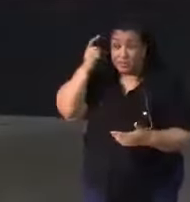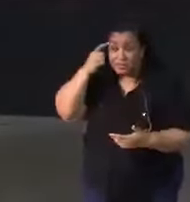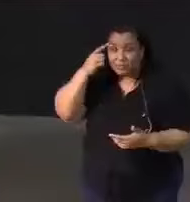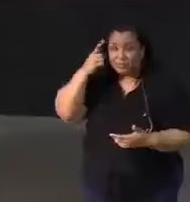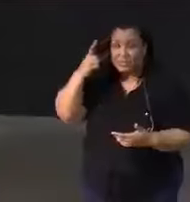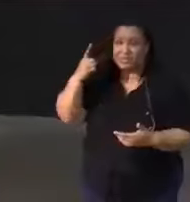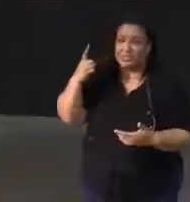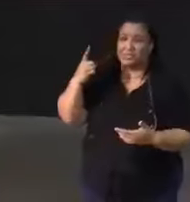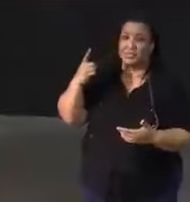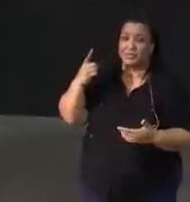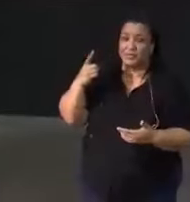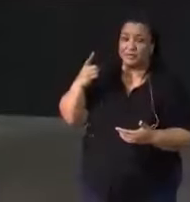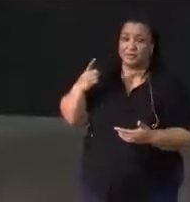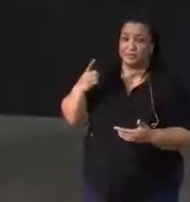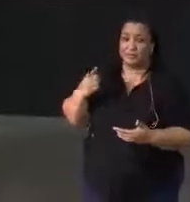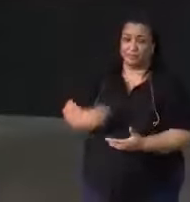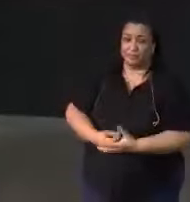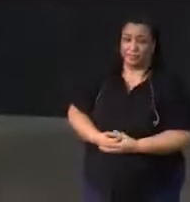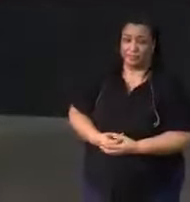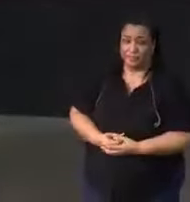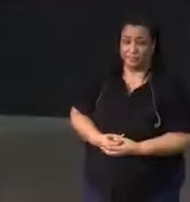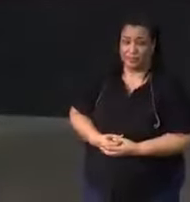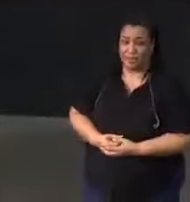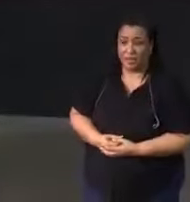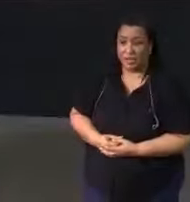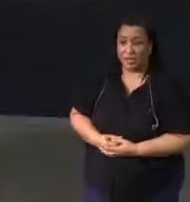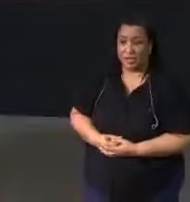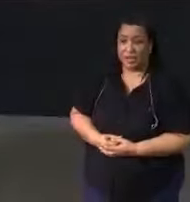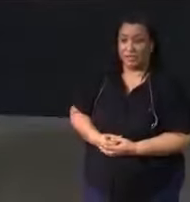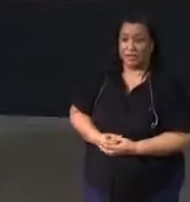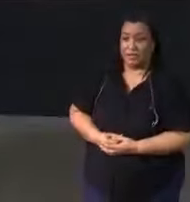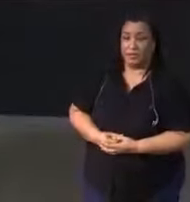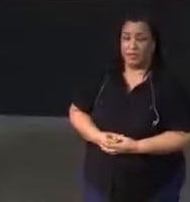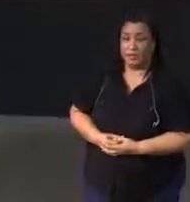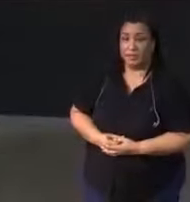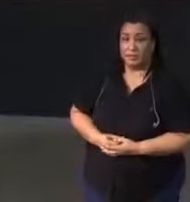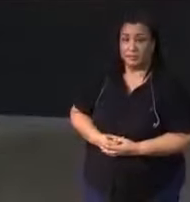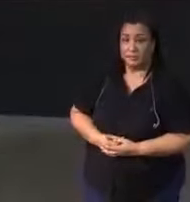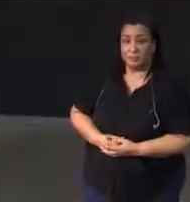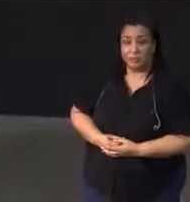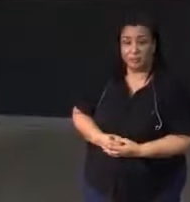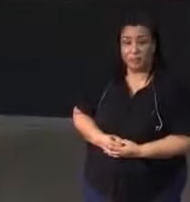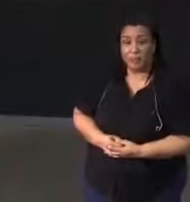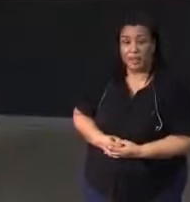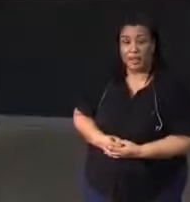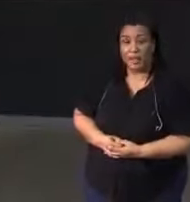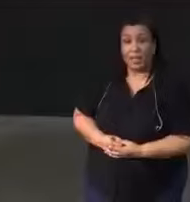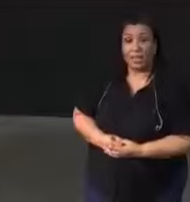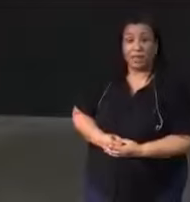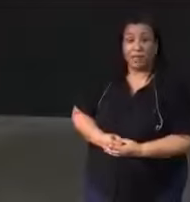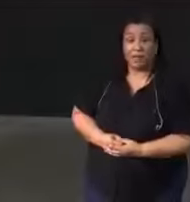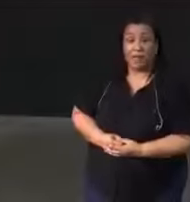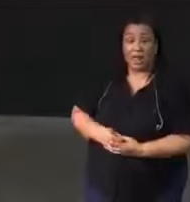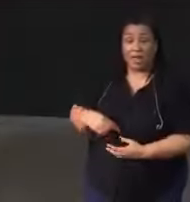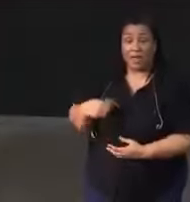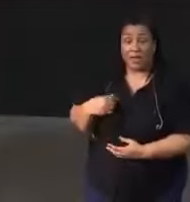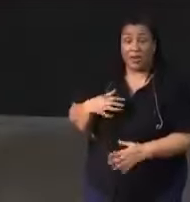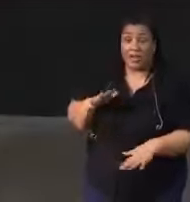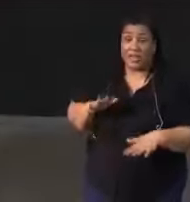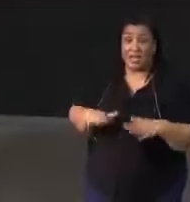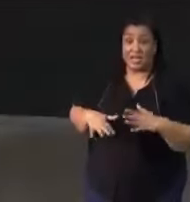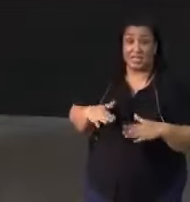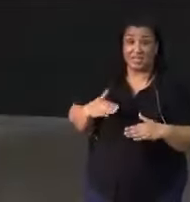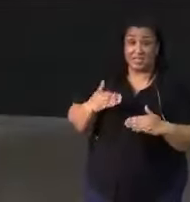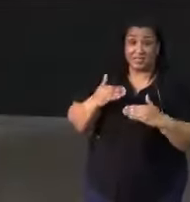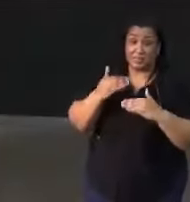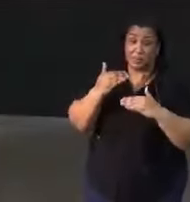na nossa célula, do nosso lado, da nossa bolha ideológica. E apesar de eu não concordar com o que está